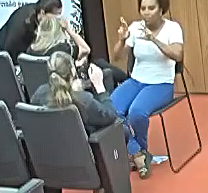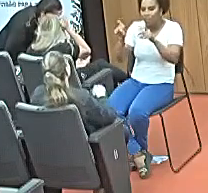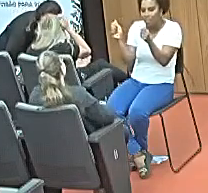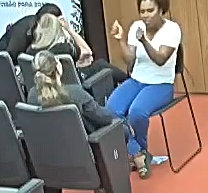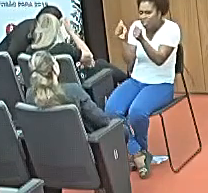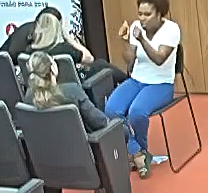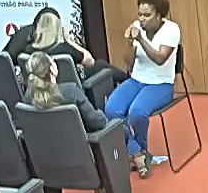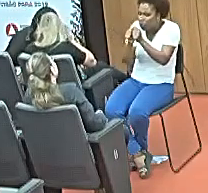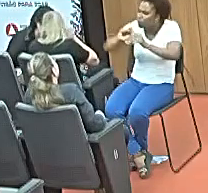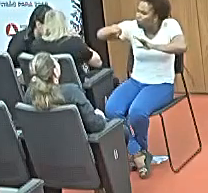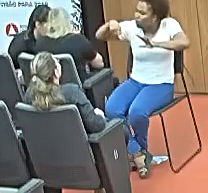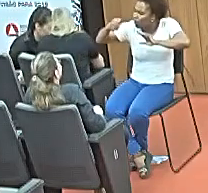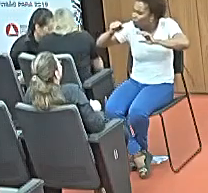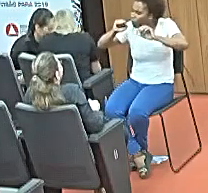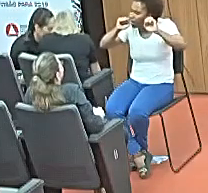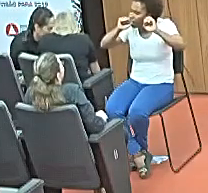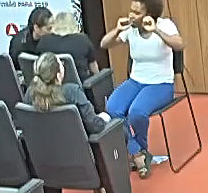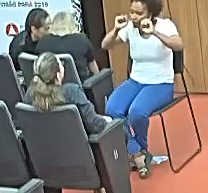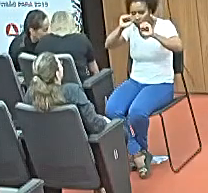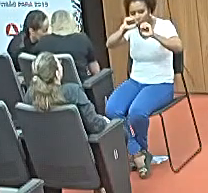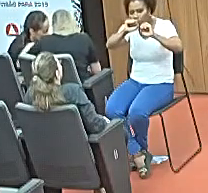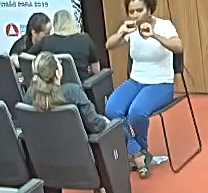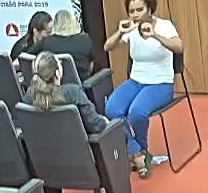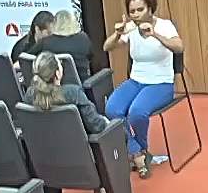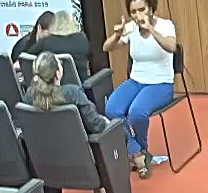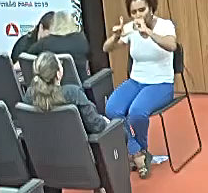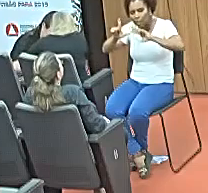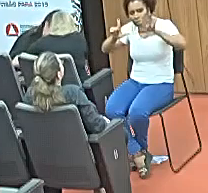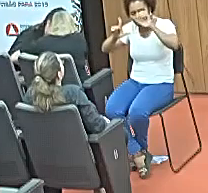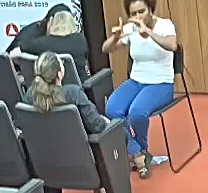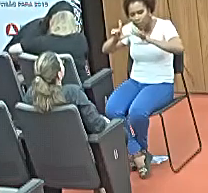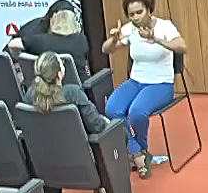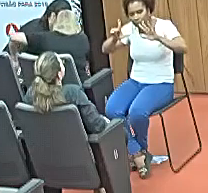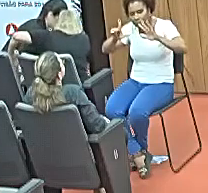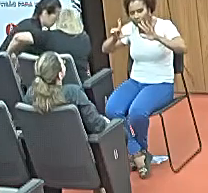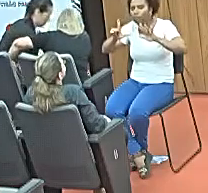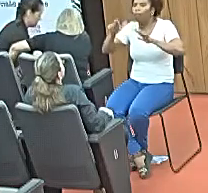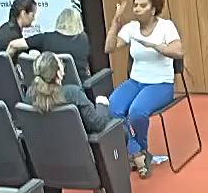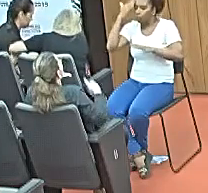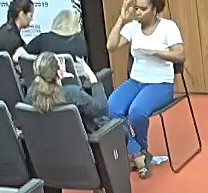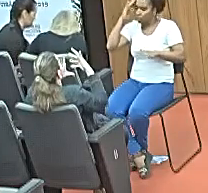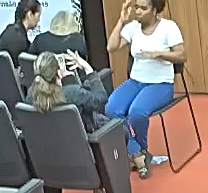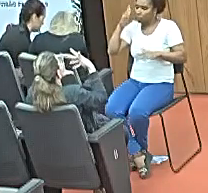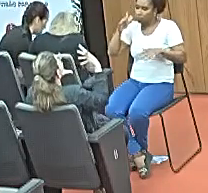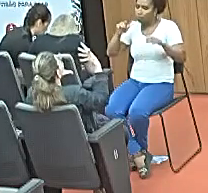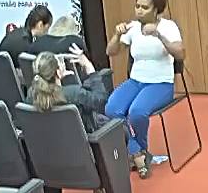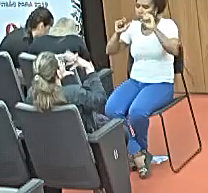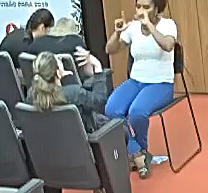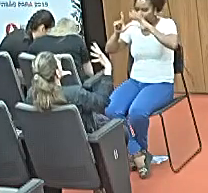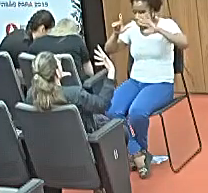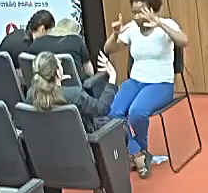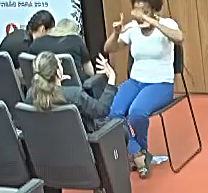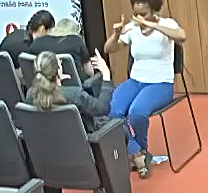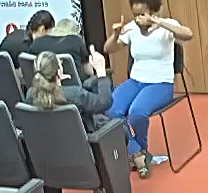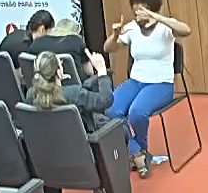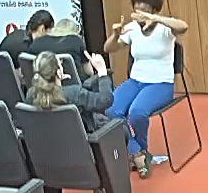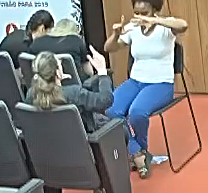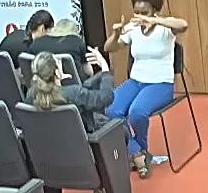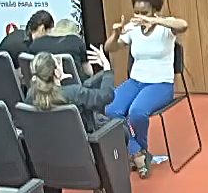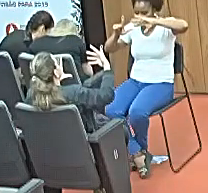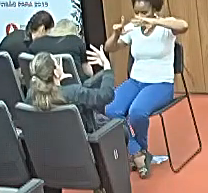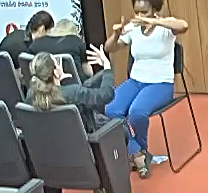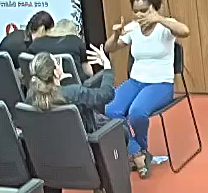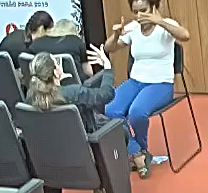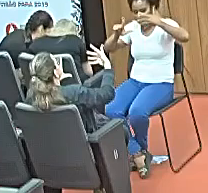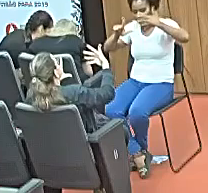aí os cursos aí passaram bem mais de 20 milhões então gente não consegue colocar aquele recurso que se pede ou